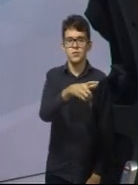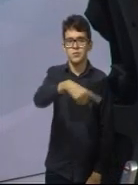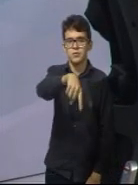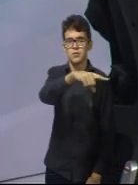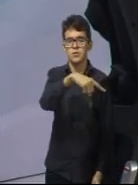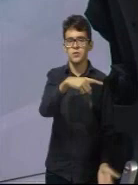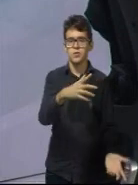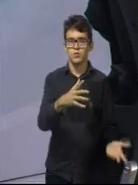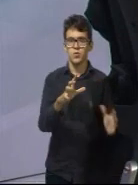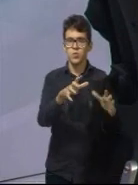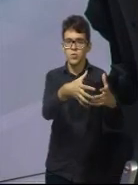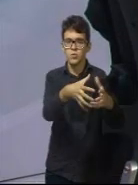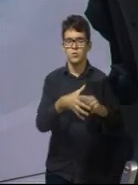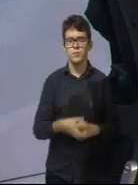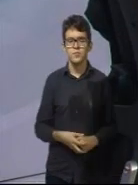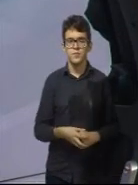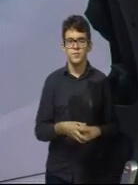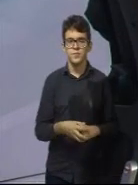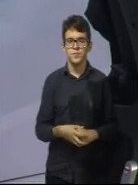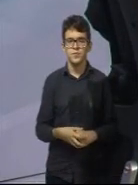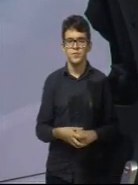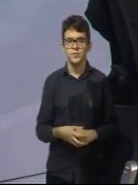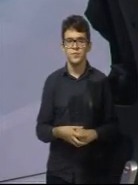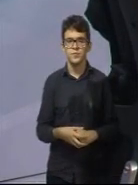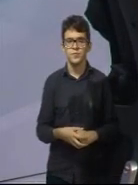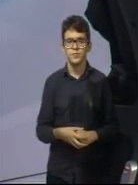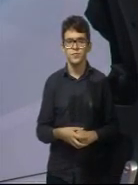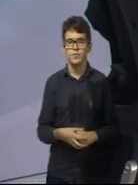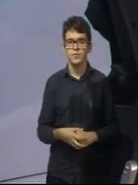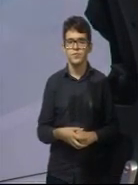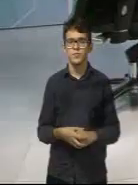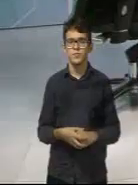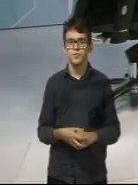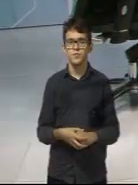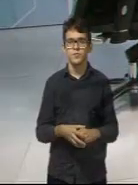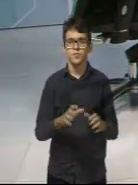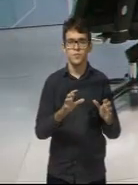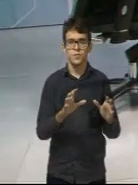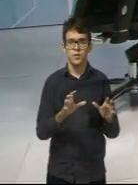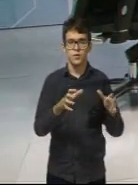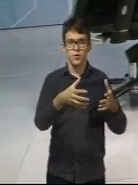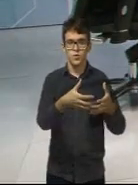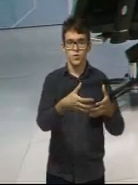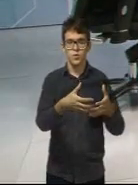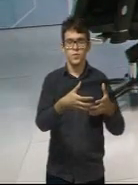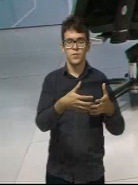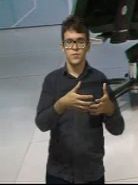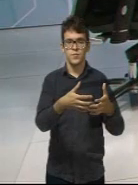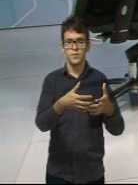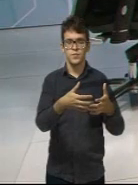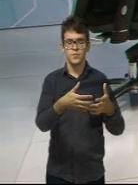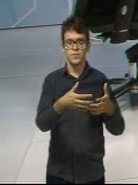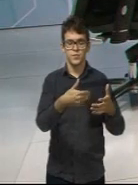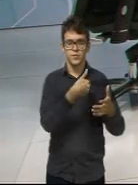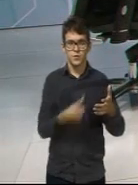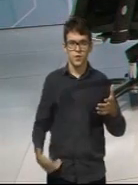dessa mudança, dessa reforma. Esses setores mantêm-se os seus privilégios, chamemos então